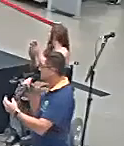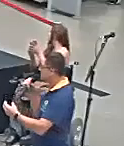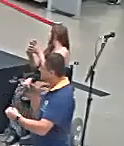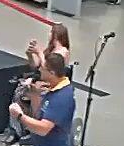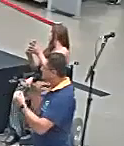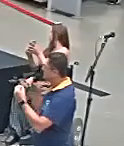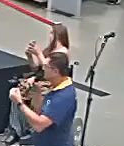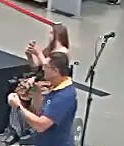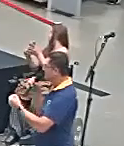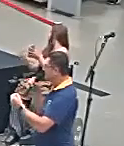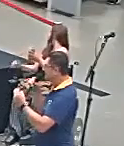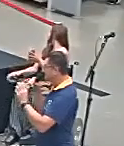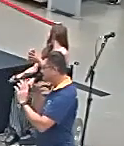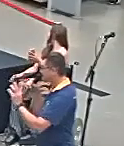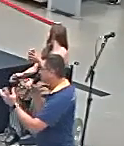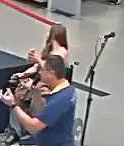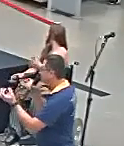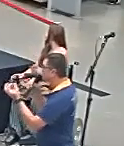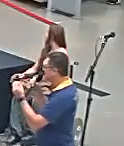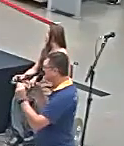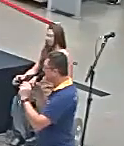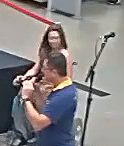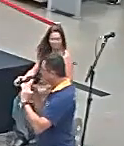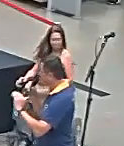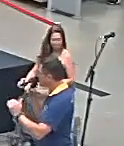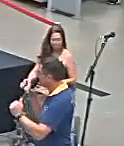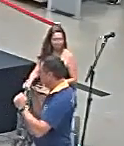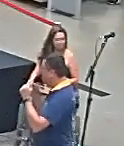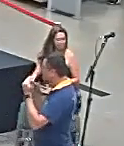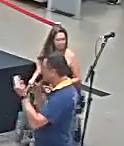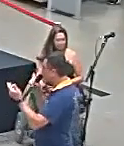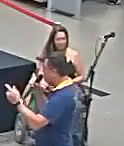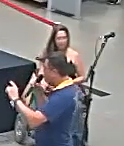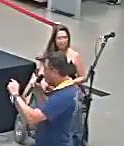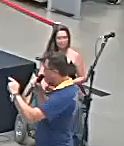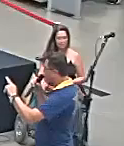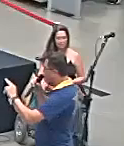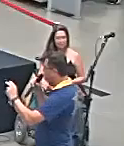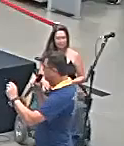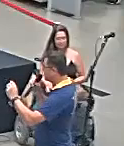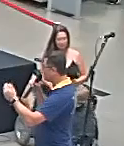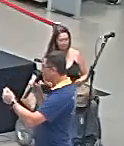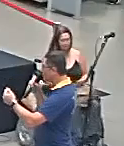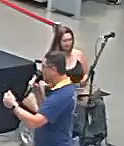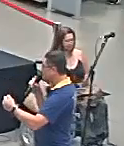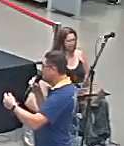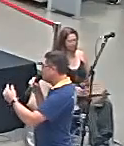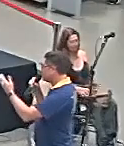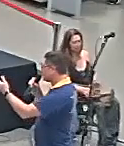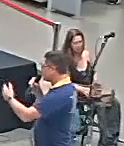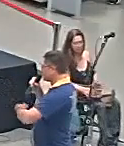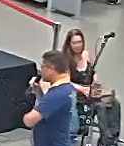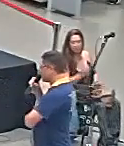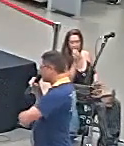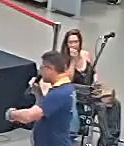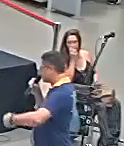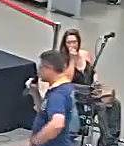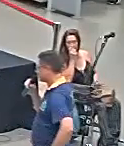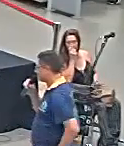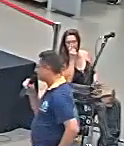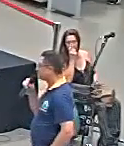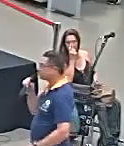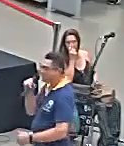temos que pedir eh essa nova mudança essa nossa visão talvez ess essa forma a gente precisa nós